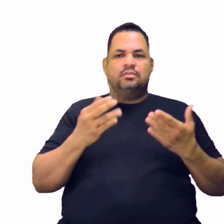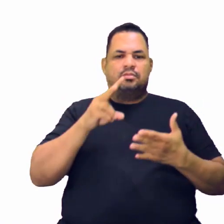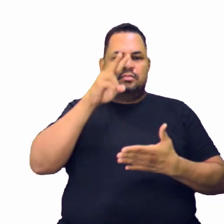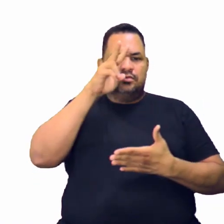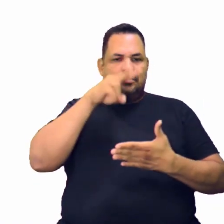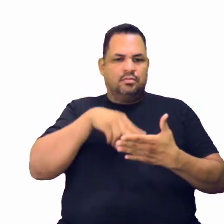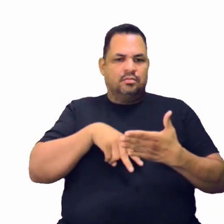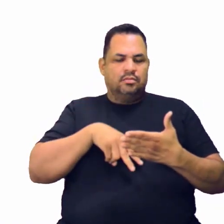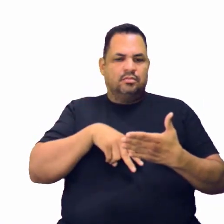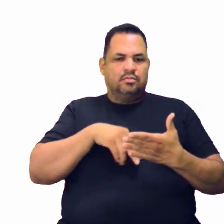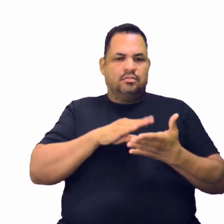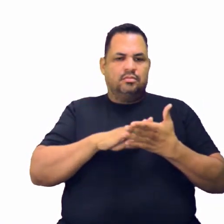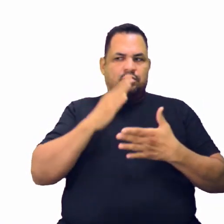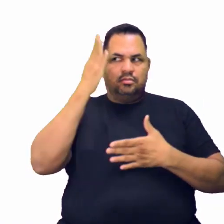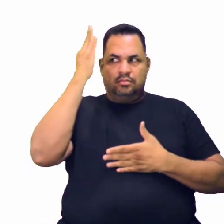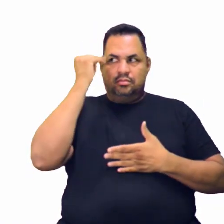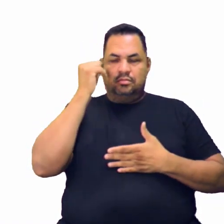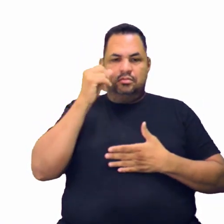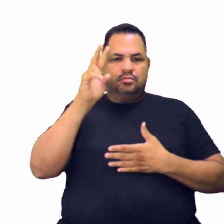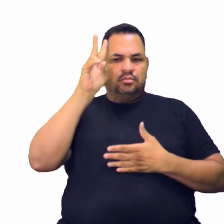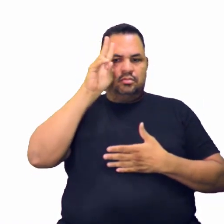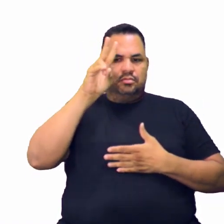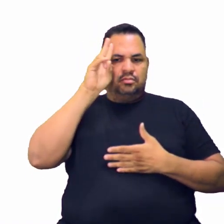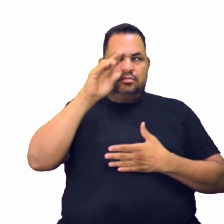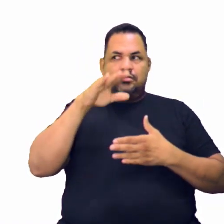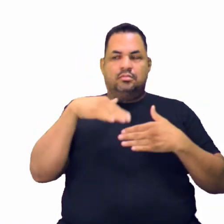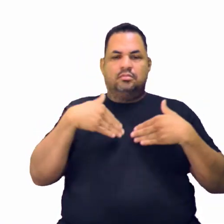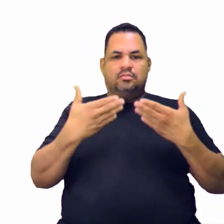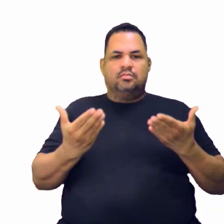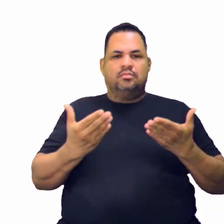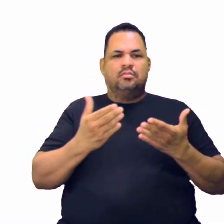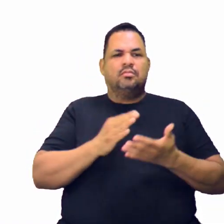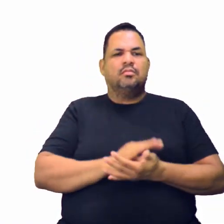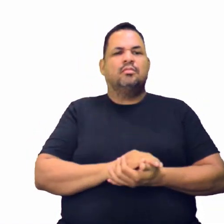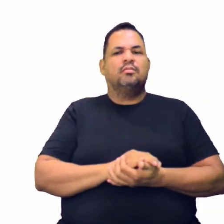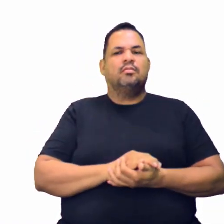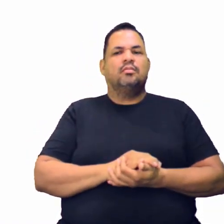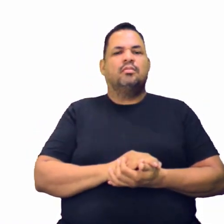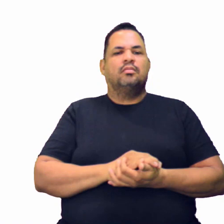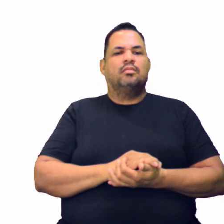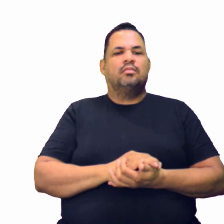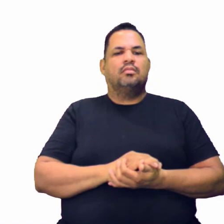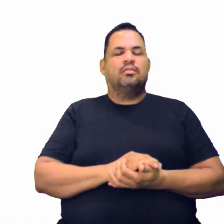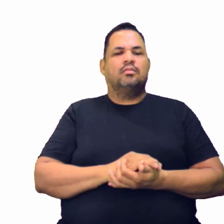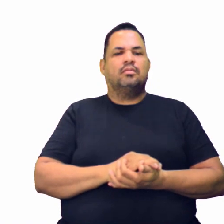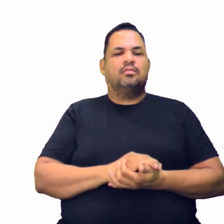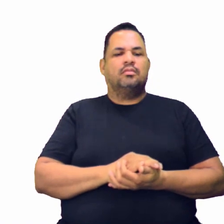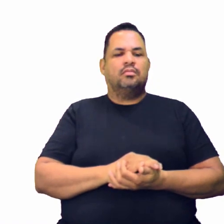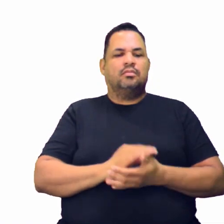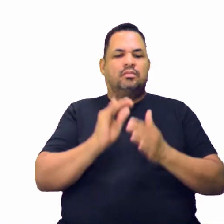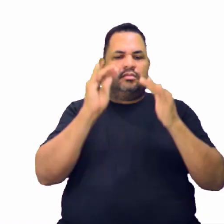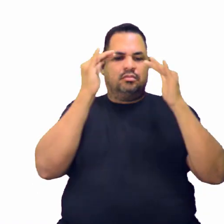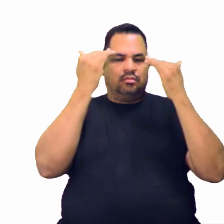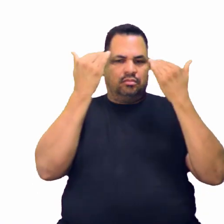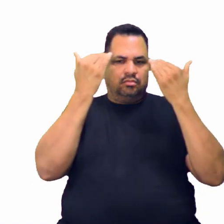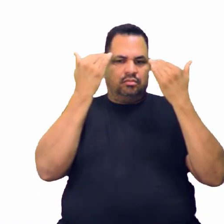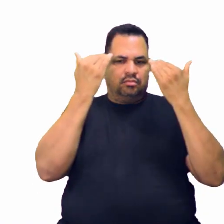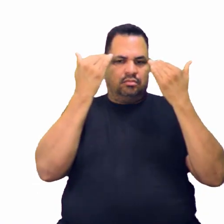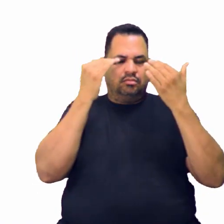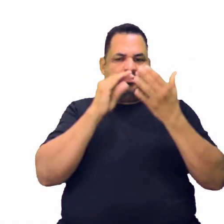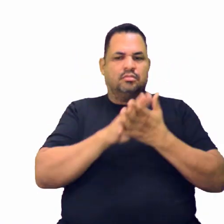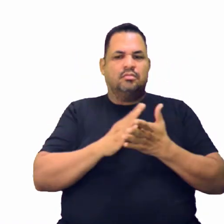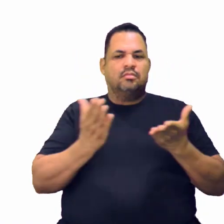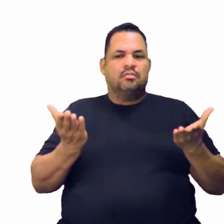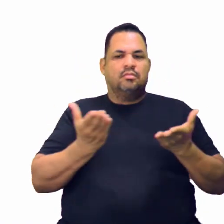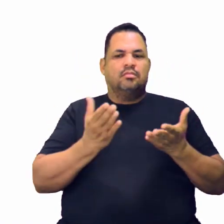Então leia, amadinho, para saber da história. Agora, amadinhos, prestem atenção.